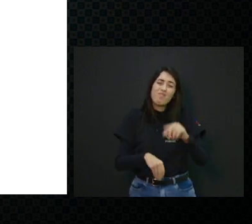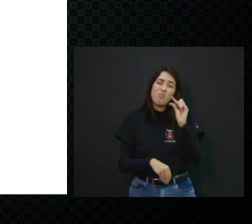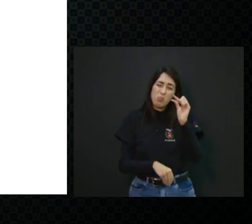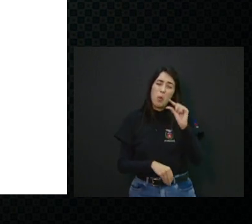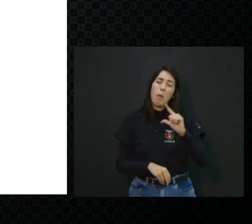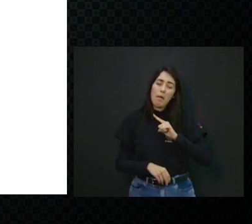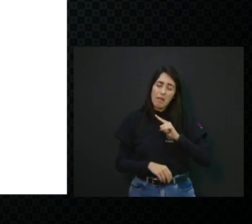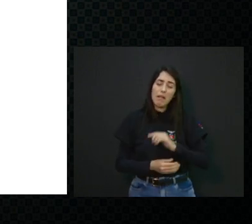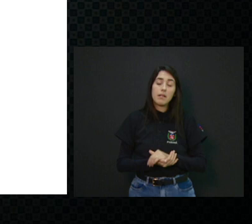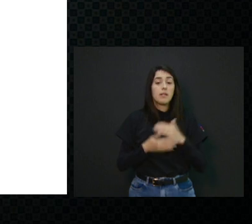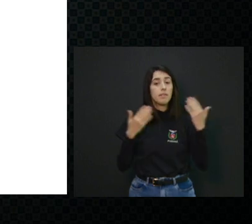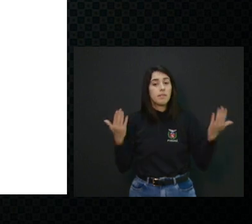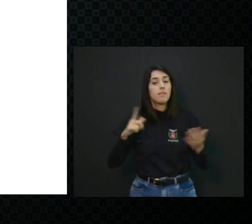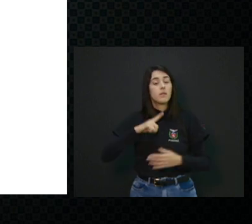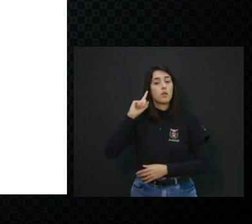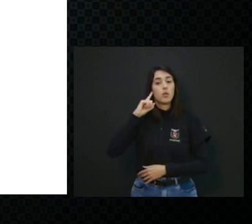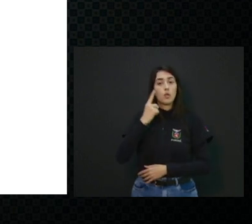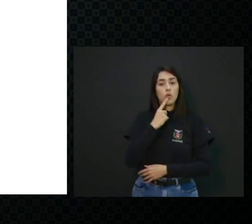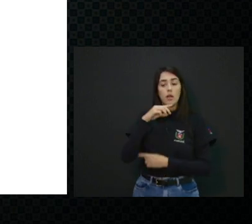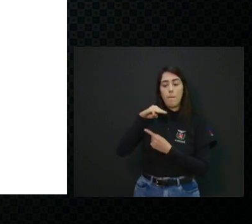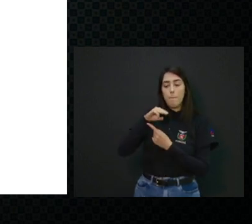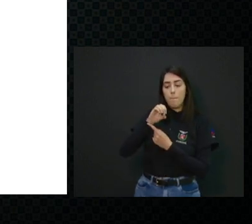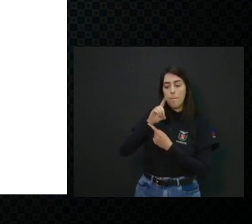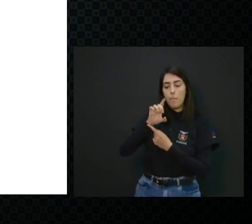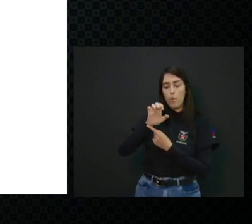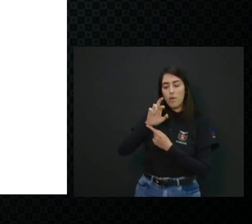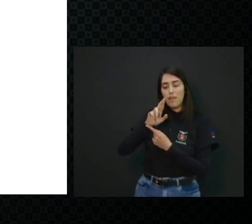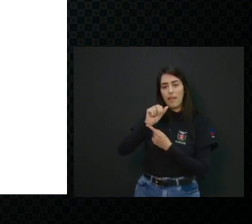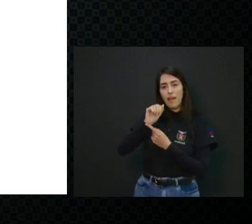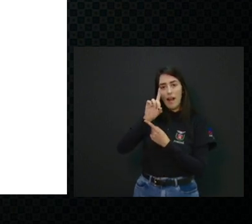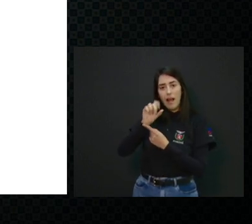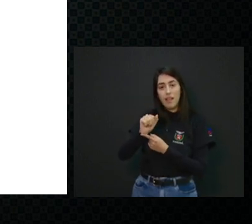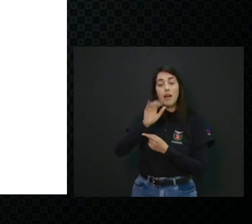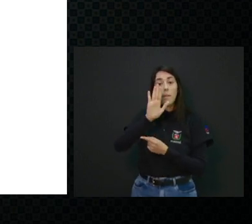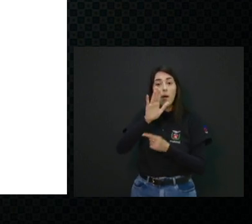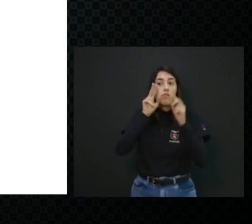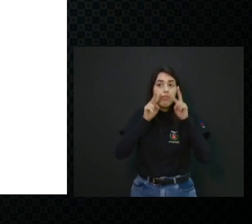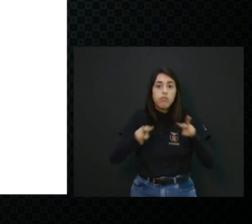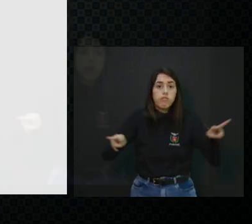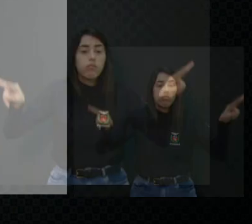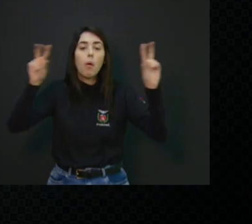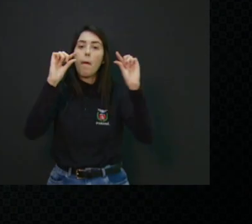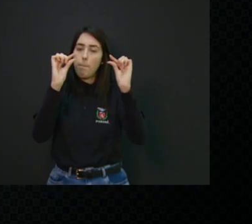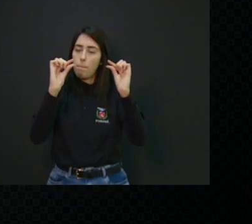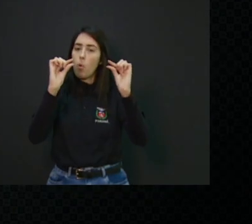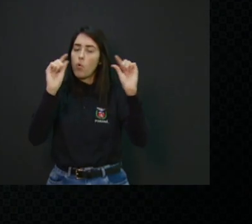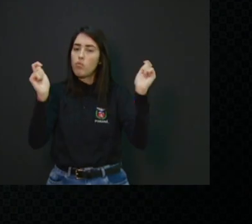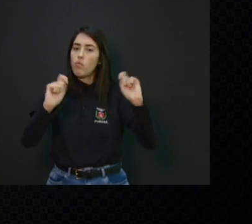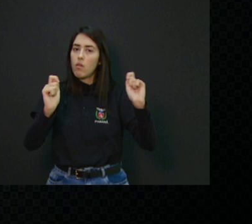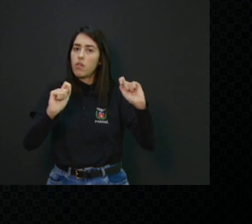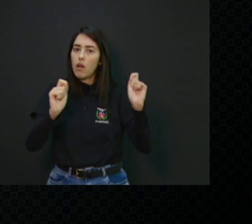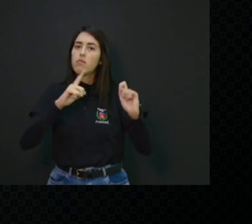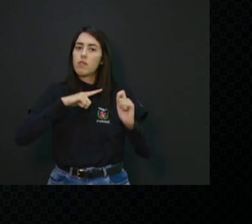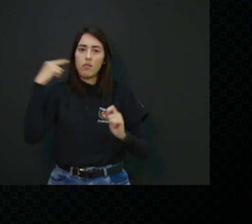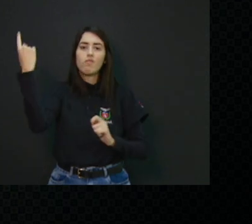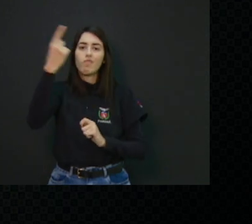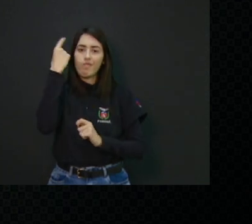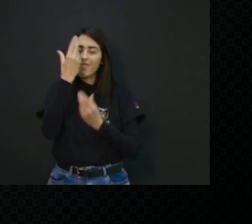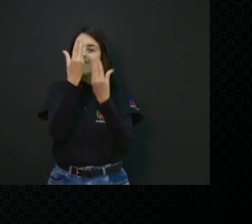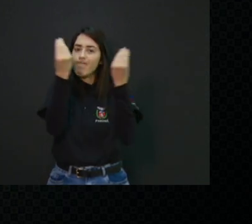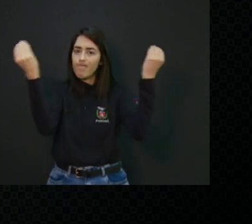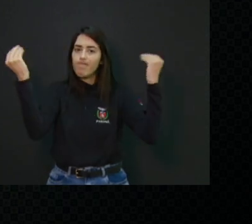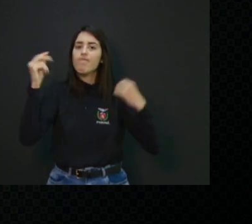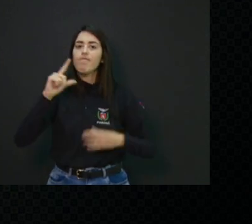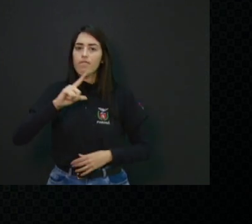a surdez moderada com resíduo visual, o que também é uma grande situação problemática,